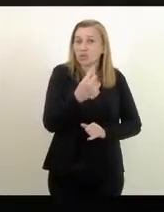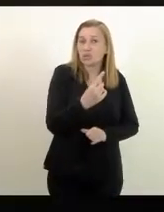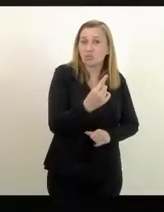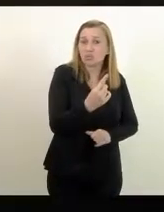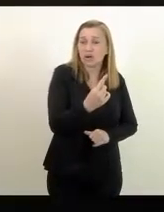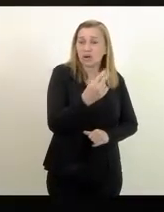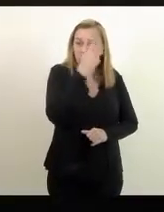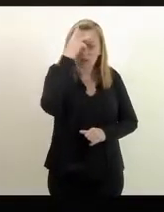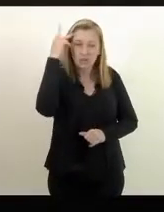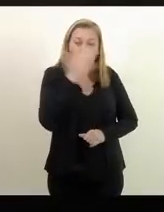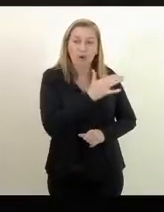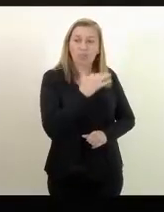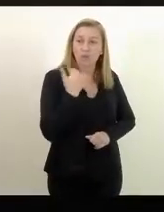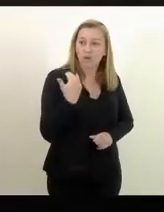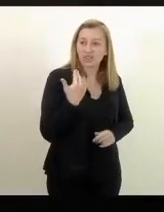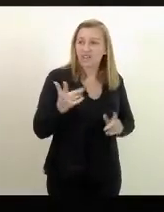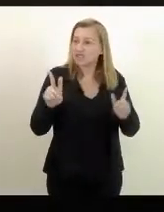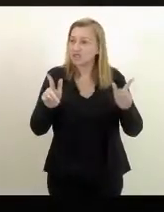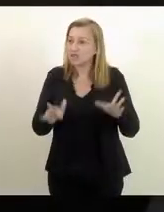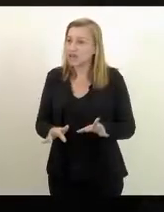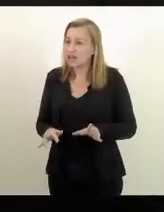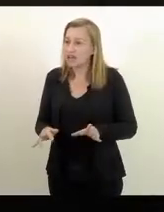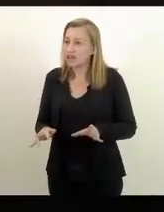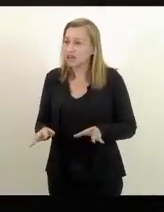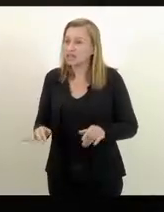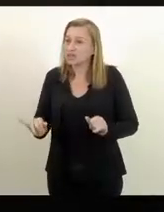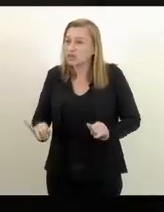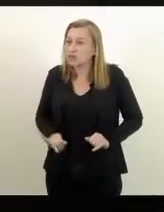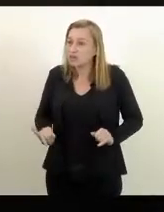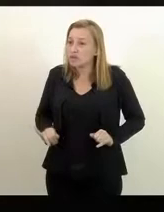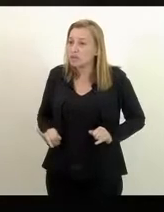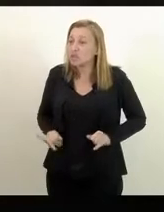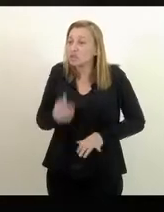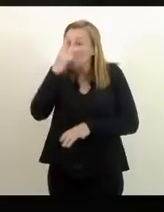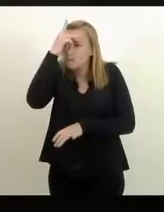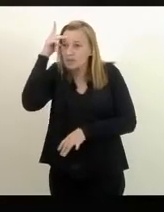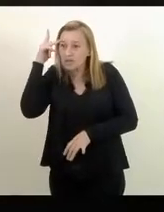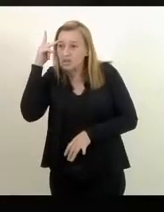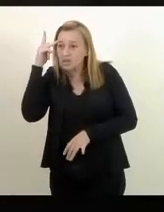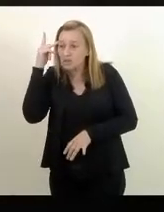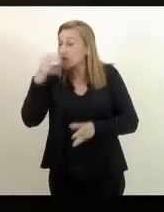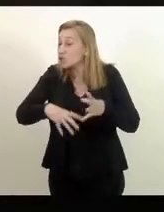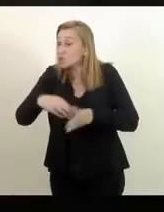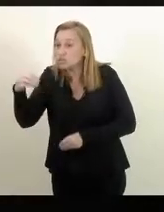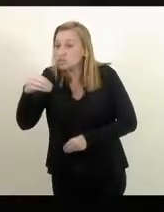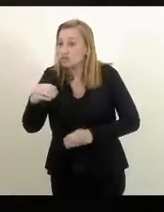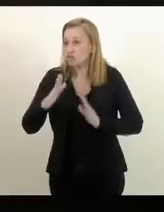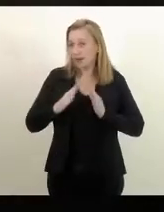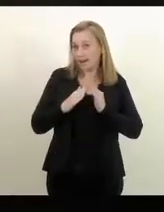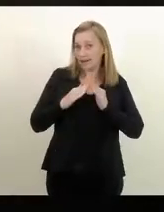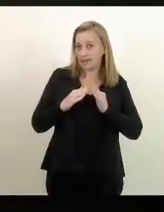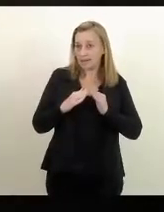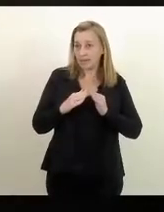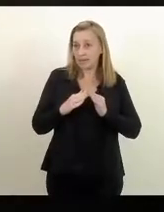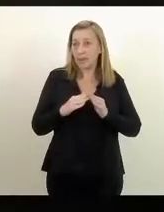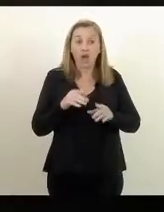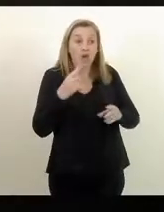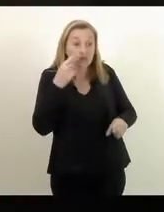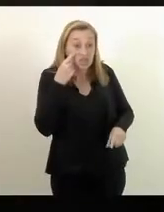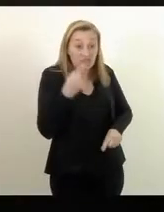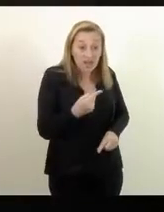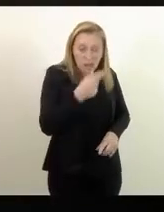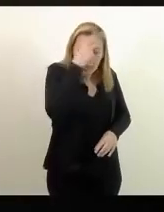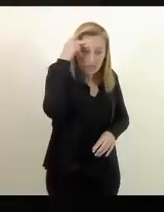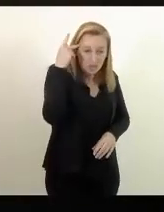enfrenta a... Você dá o adeus, não é, Átila? Nós somos... Você dá o adeus. Agora, quando alguém